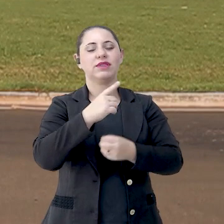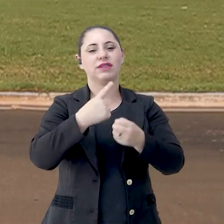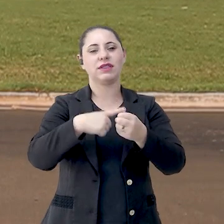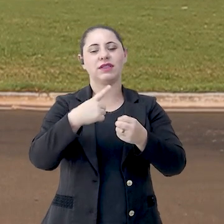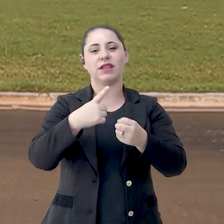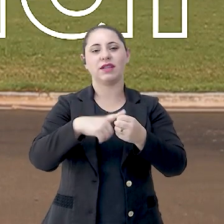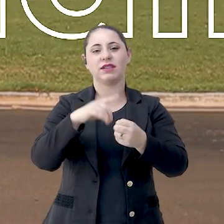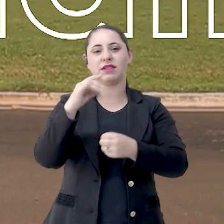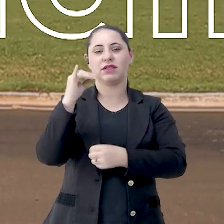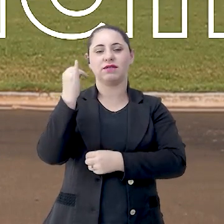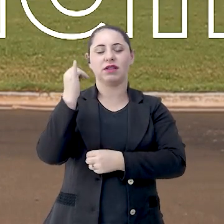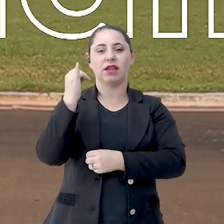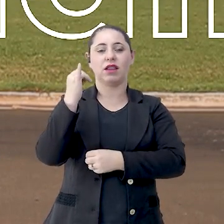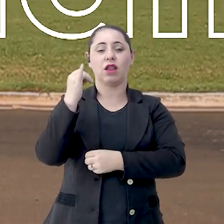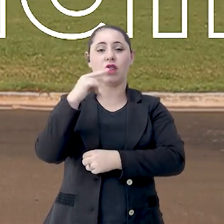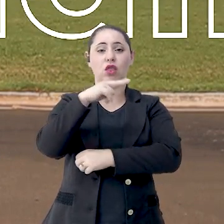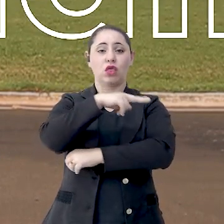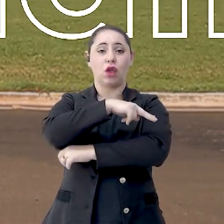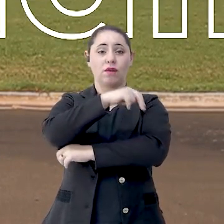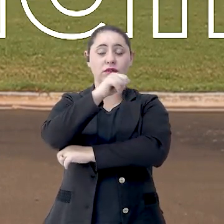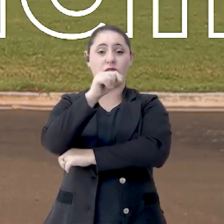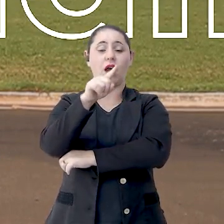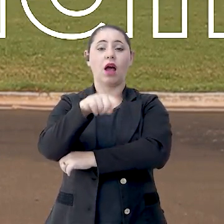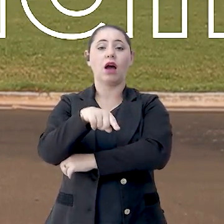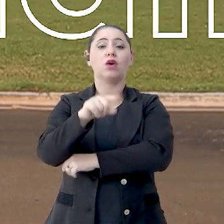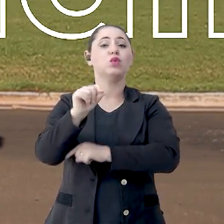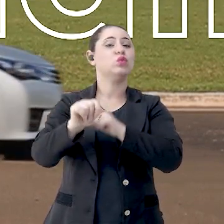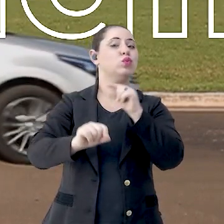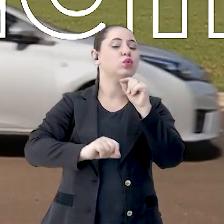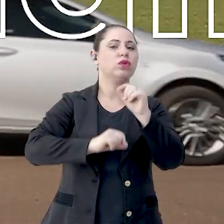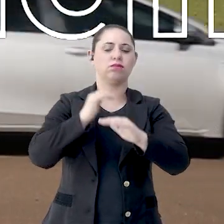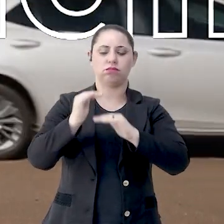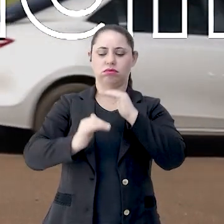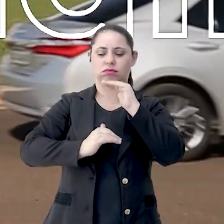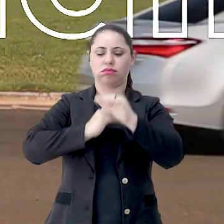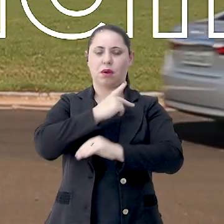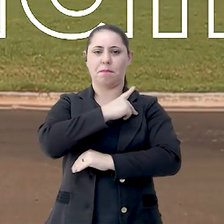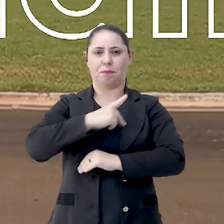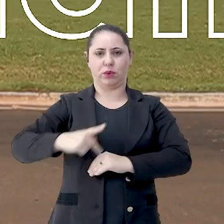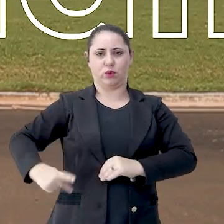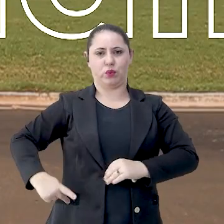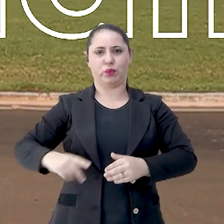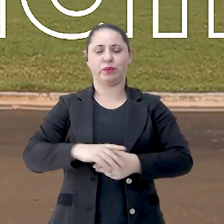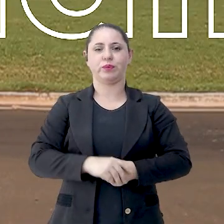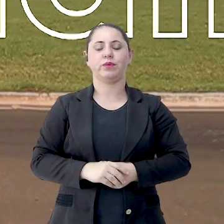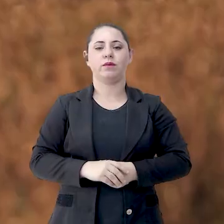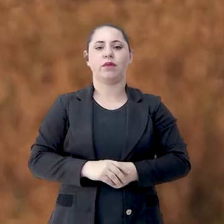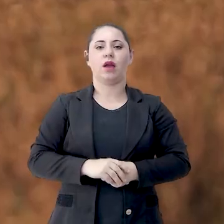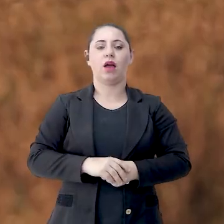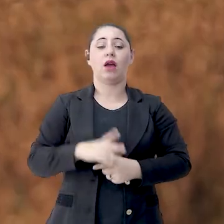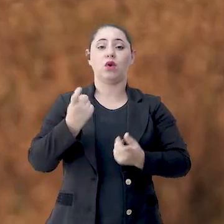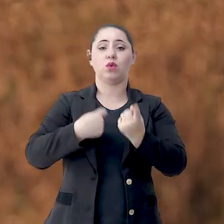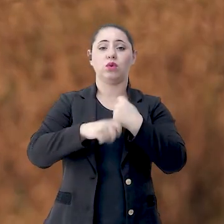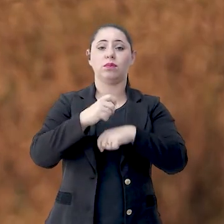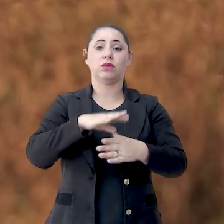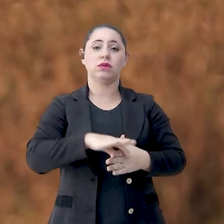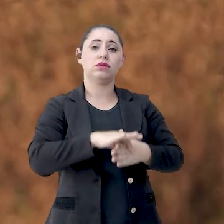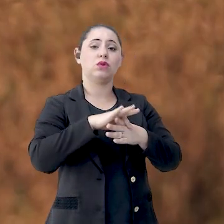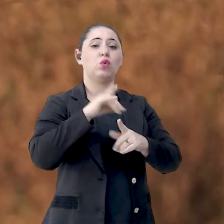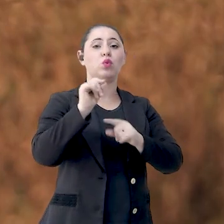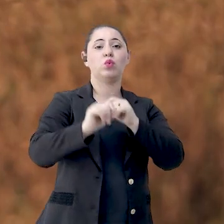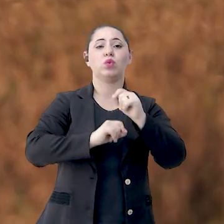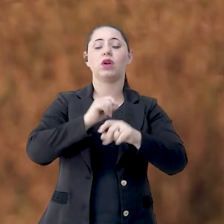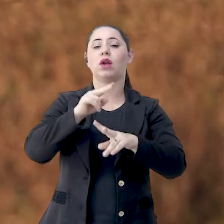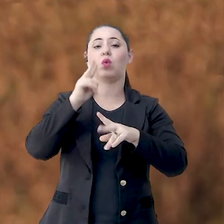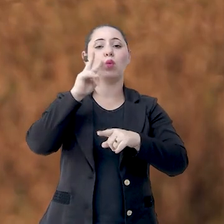Conhecida como a capital do Vale do Ivinhema, Nova Andradina é uma cidade de perfil progressista. A cidade tem